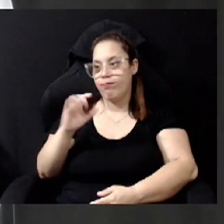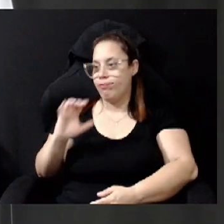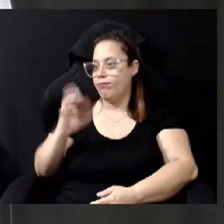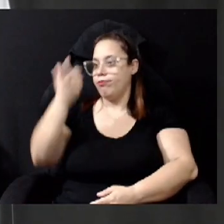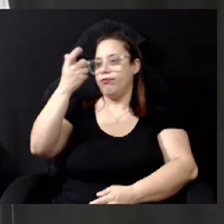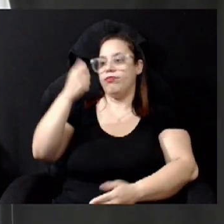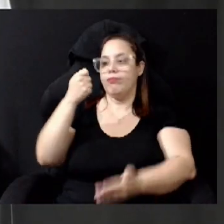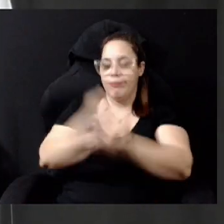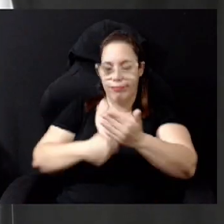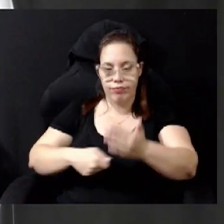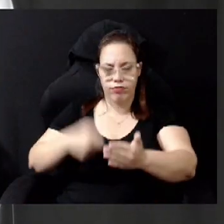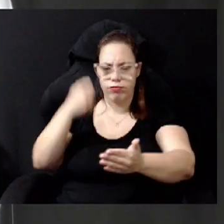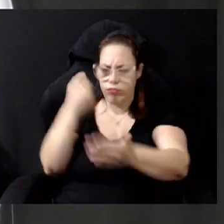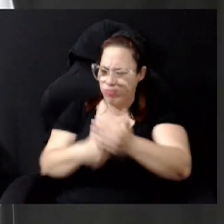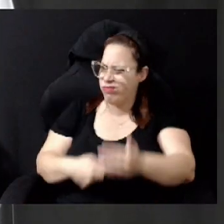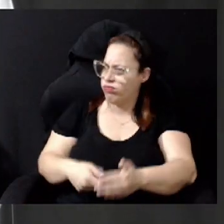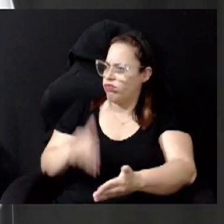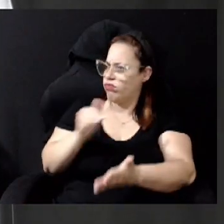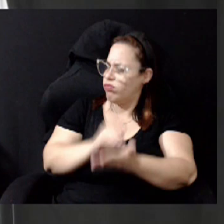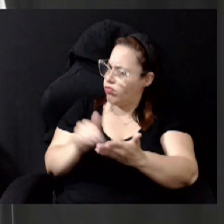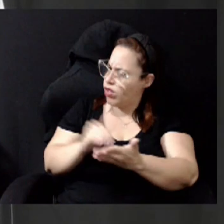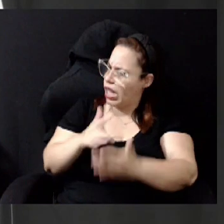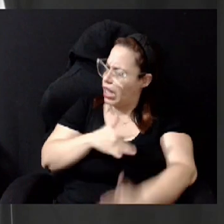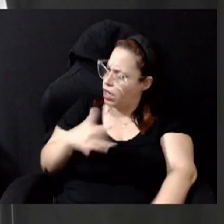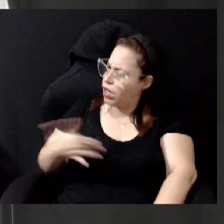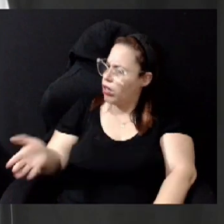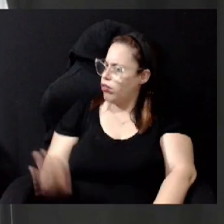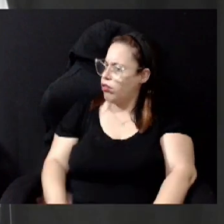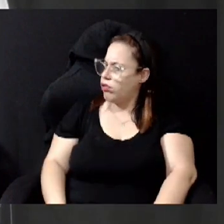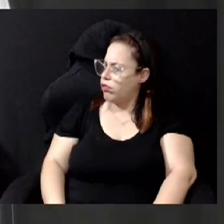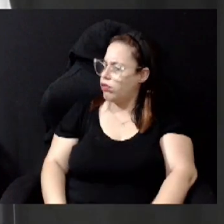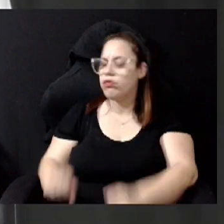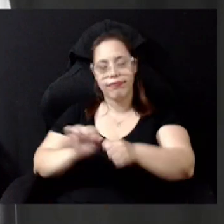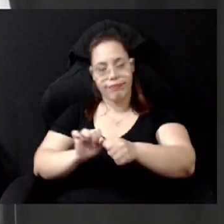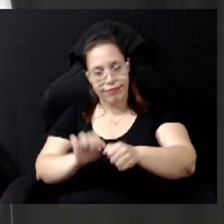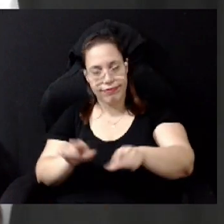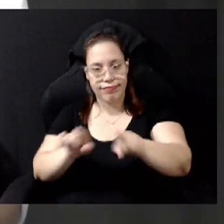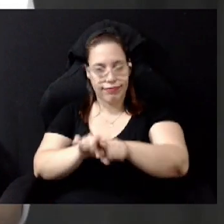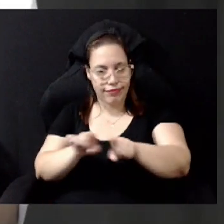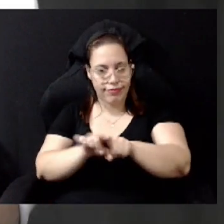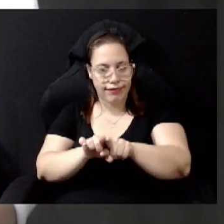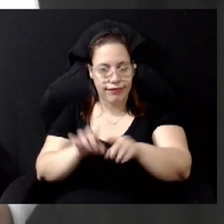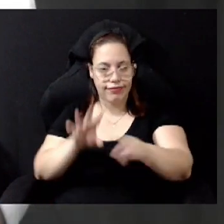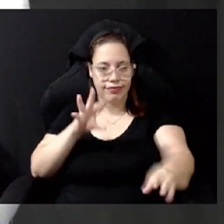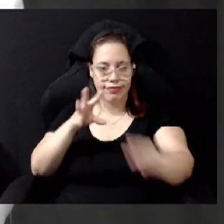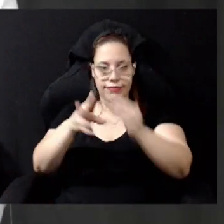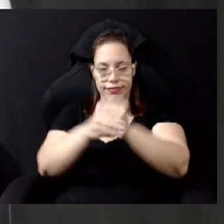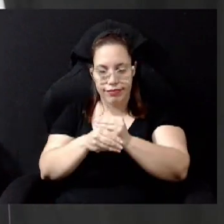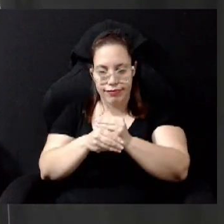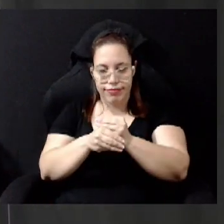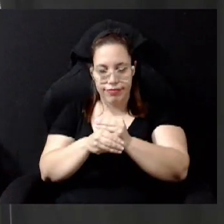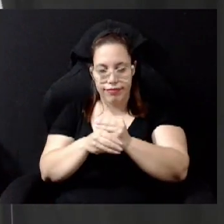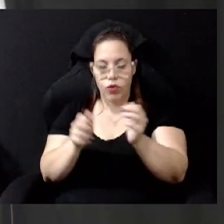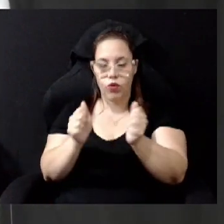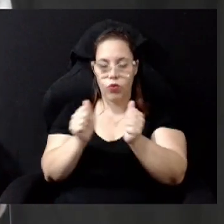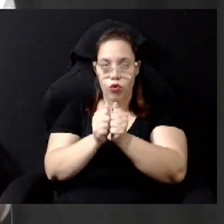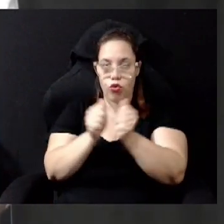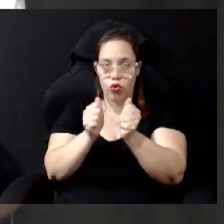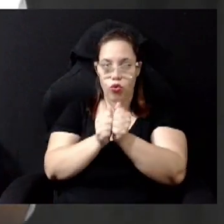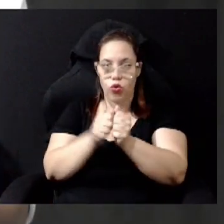cobrando a Secretaria de Saúde e fizemos também uma grande emenda, nos juntamos em mais